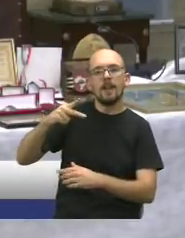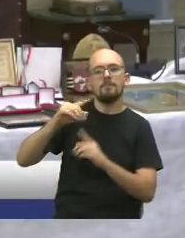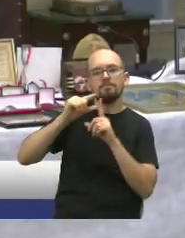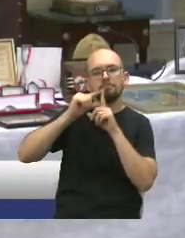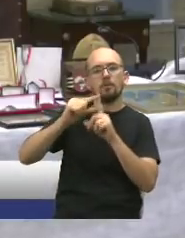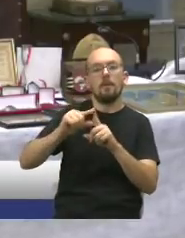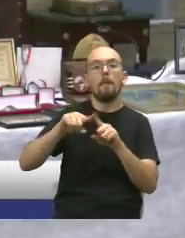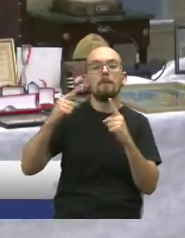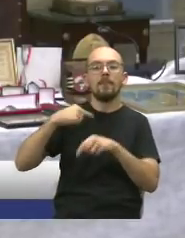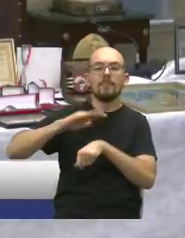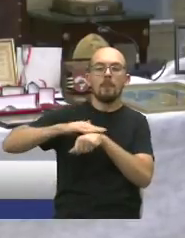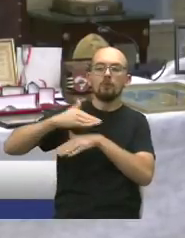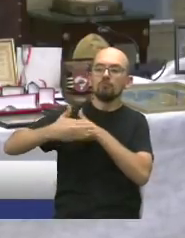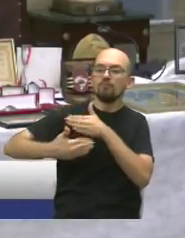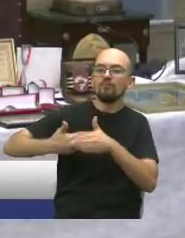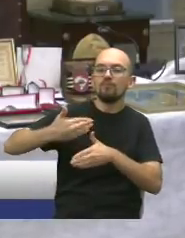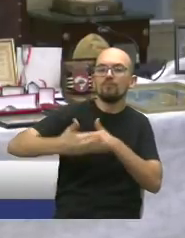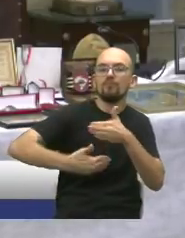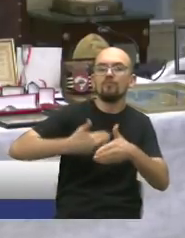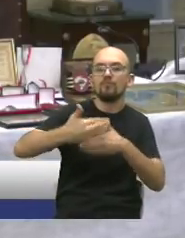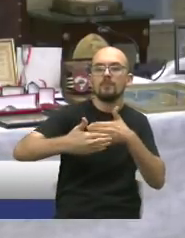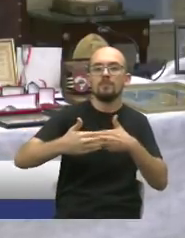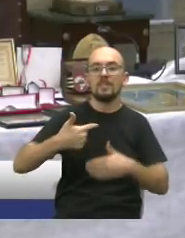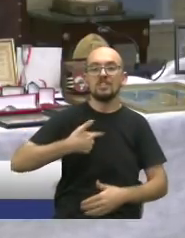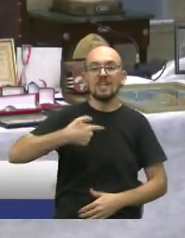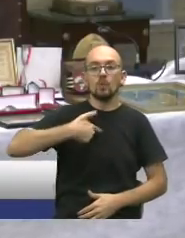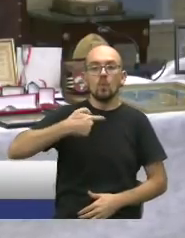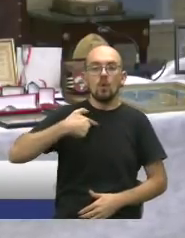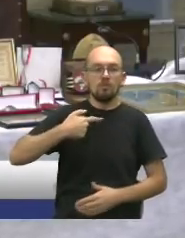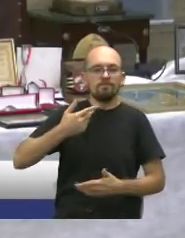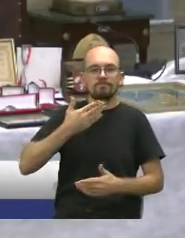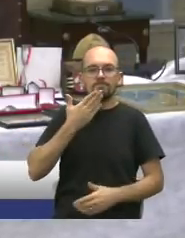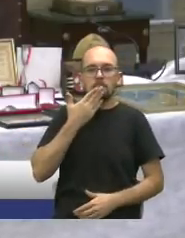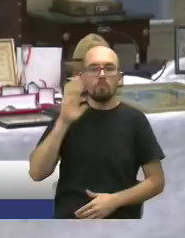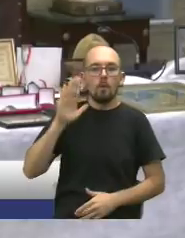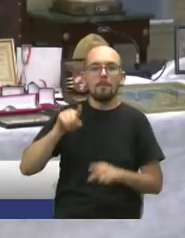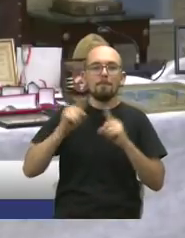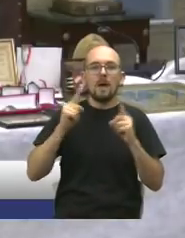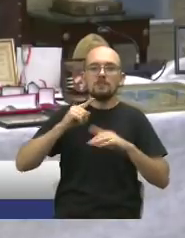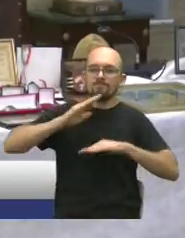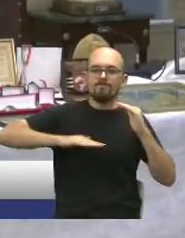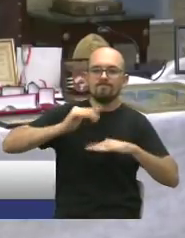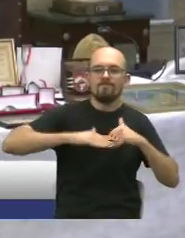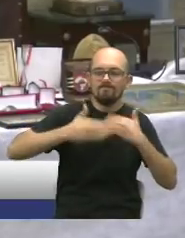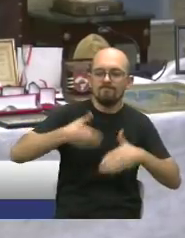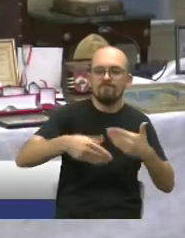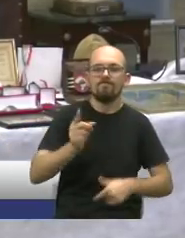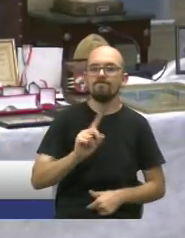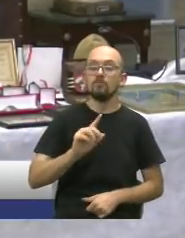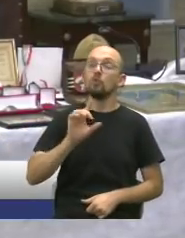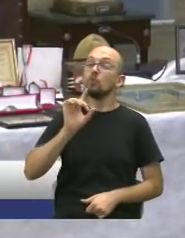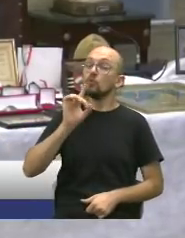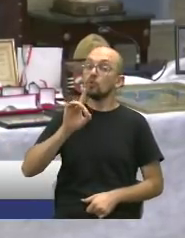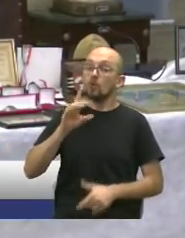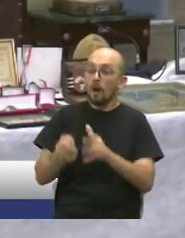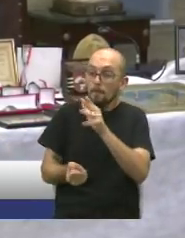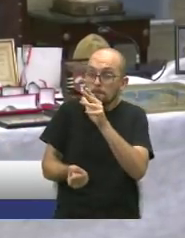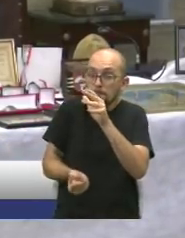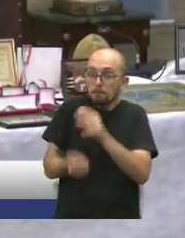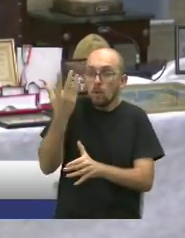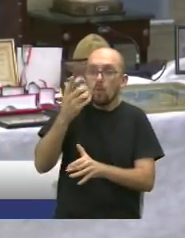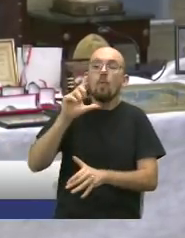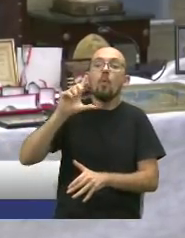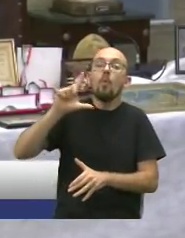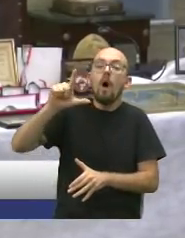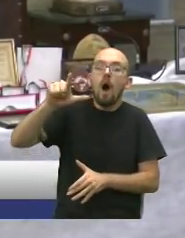governo provisório era eterno. Getúlio não cumpria com as promessas. Vocês podem estudar que Getúlio só vai lançar as leis trabalhistas 10